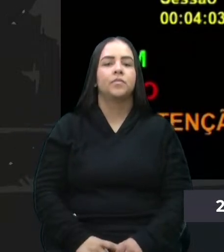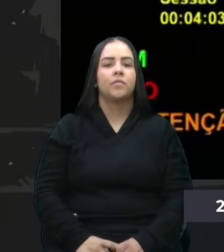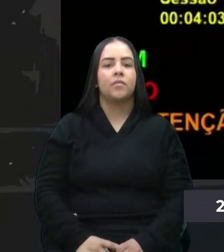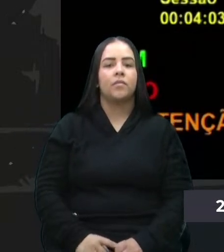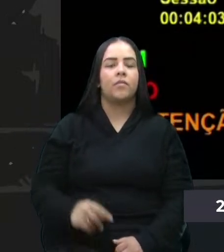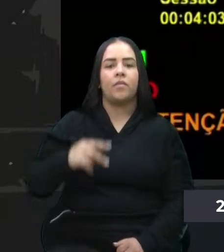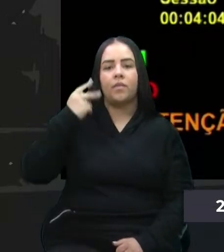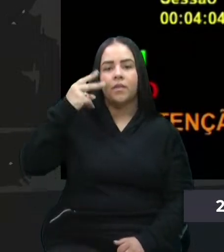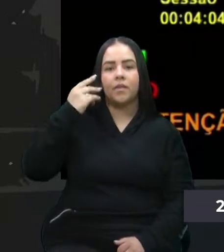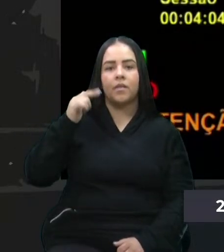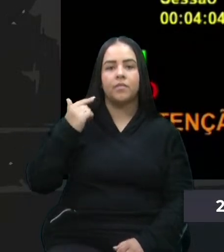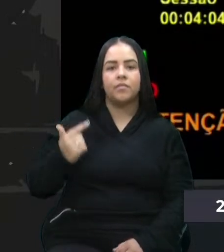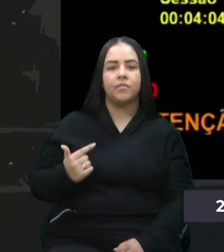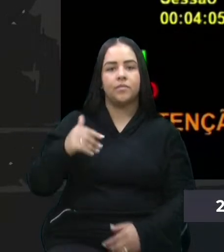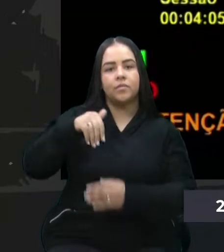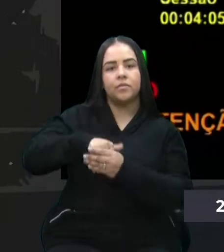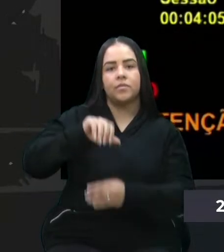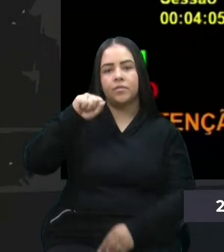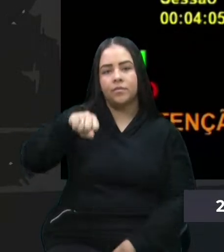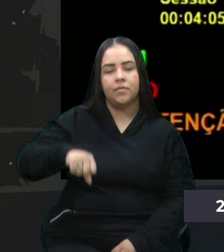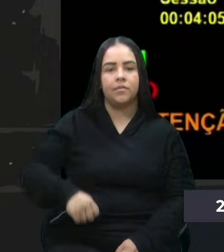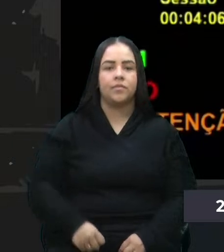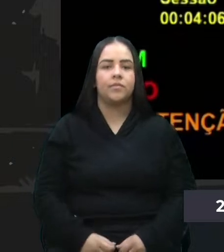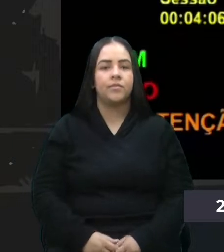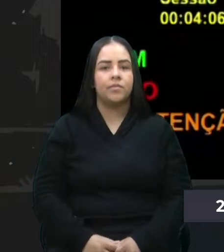Vereadora Gladys vota sim.